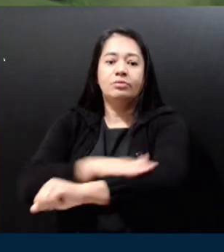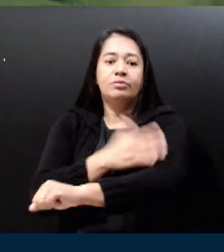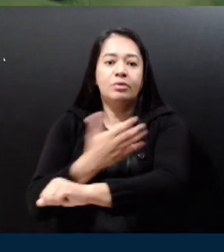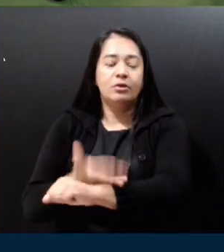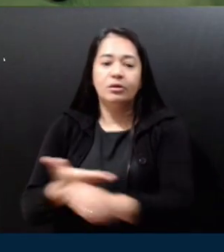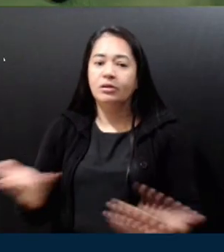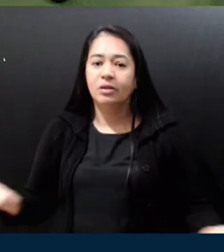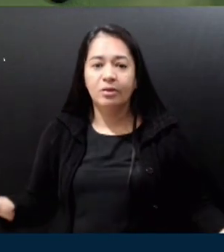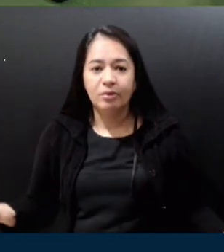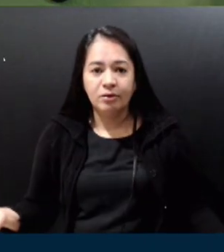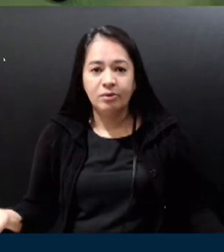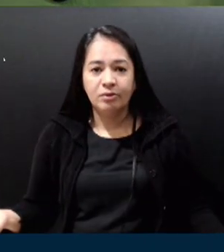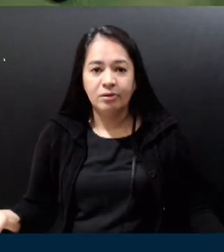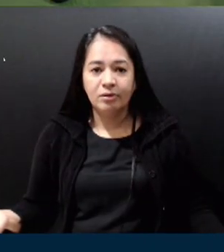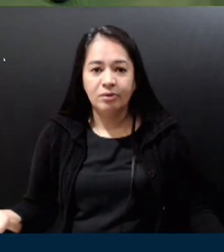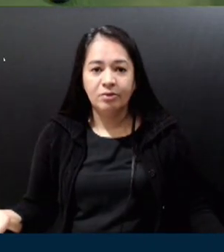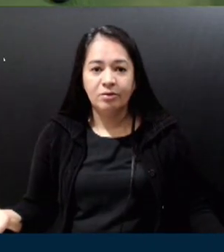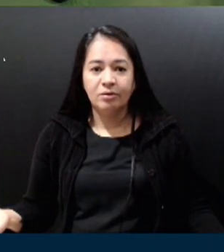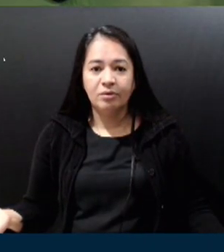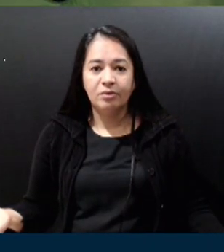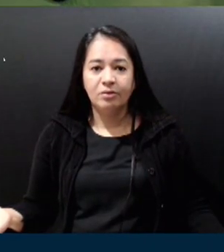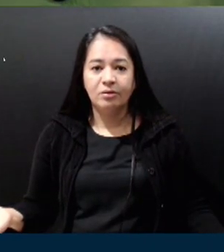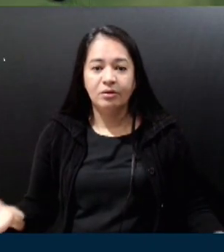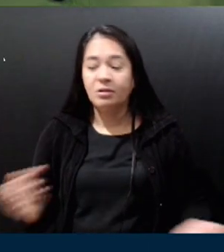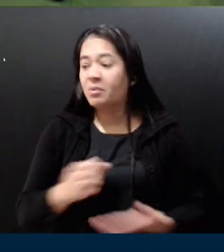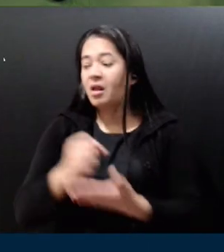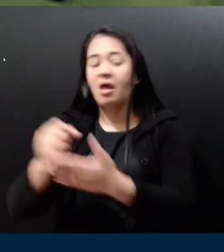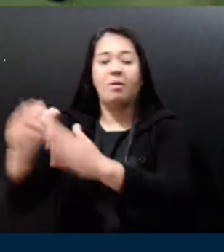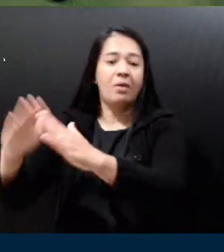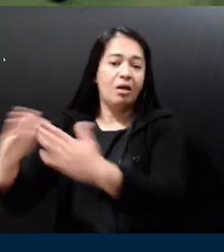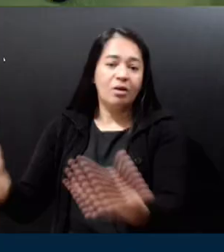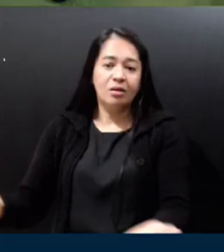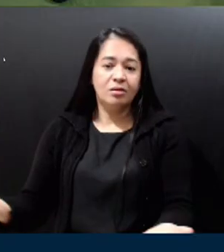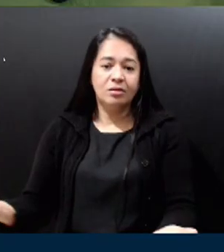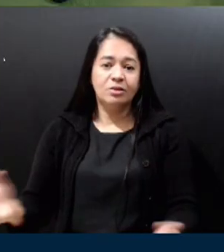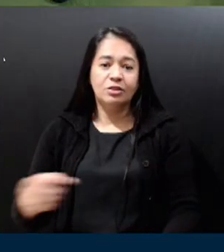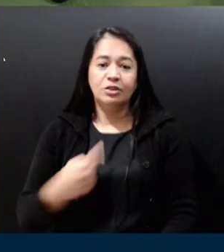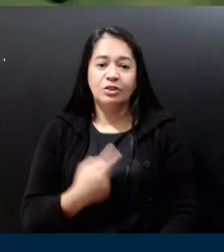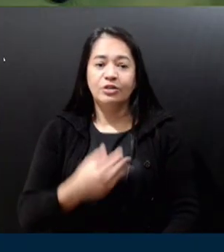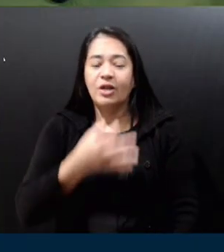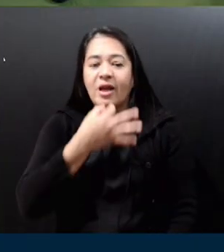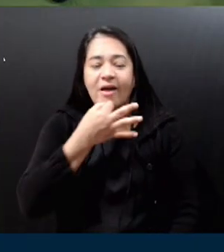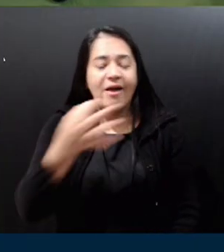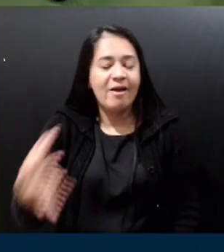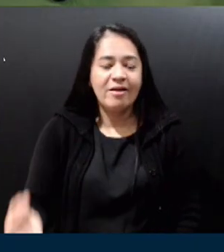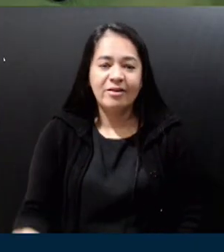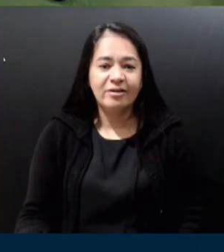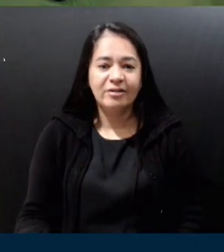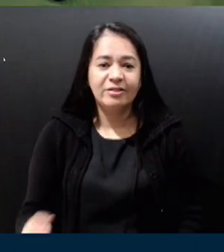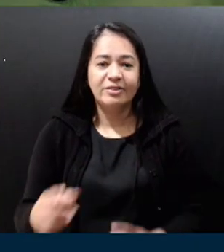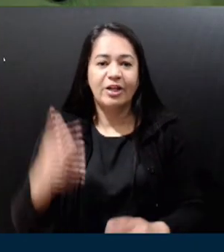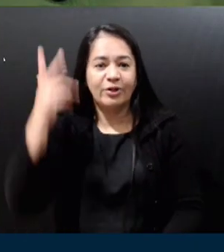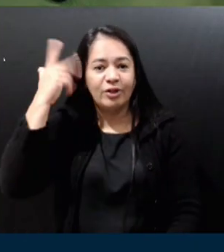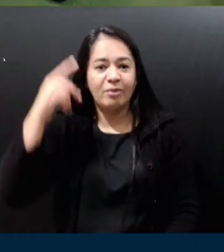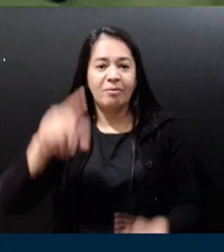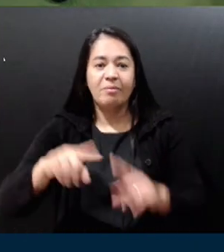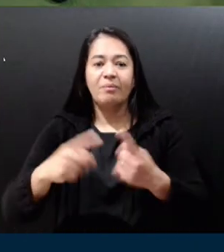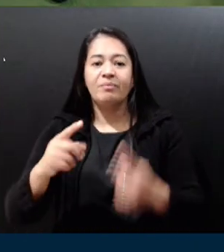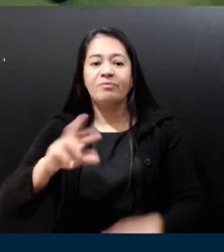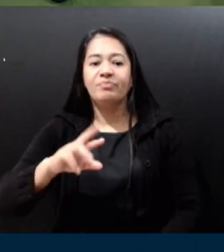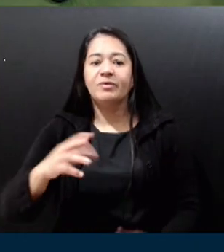E depois eu levo embora. Olha, então, a gente acha, e eu estou falando de pais mais normais, eu estou falando de pais que é obrigado.